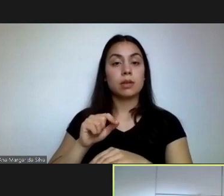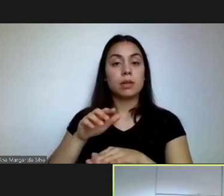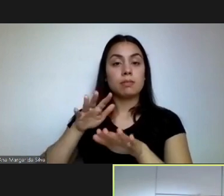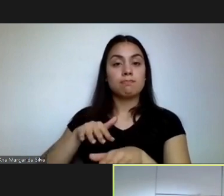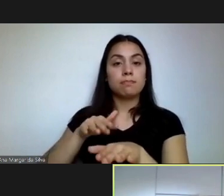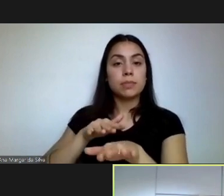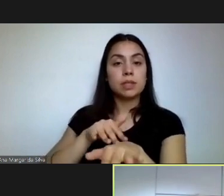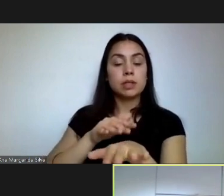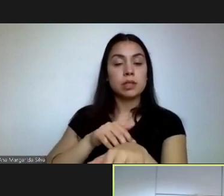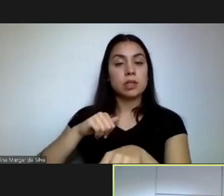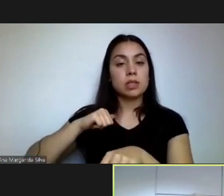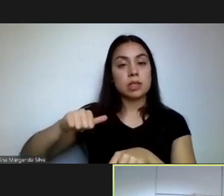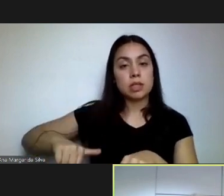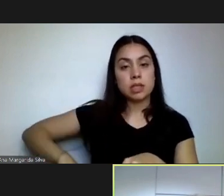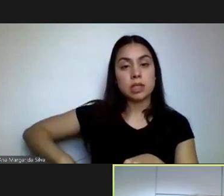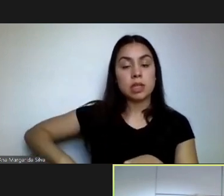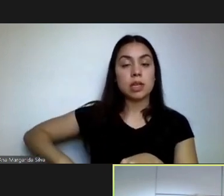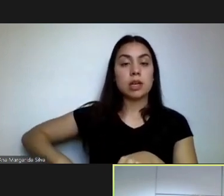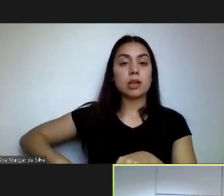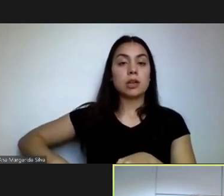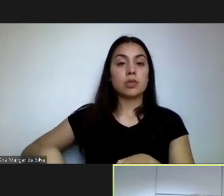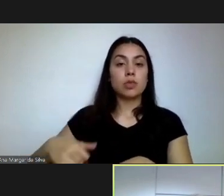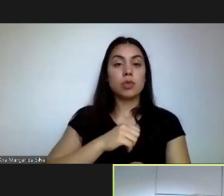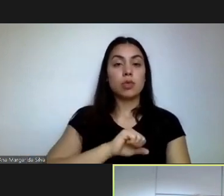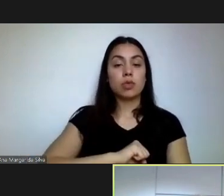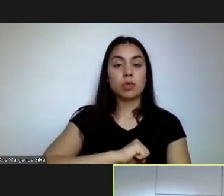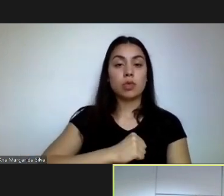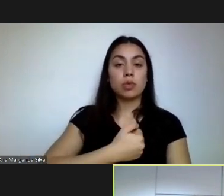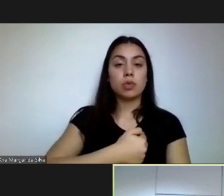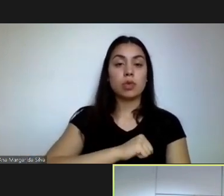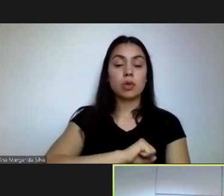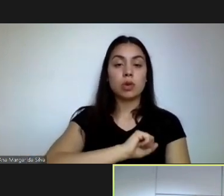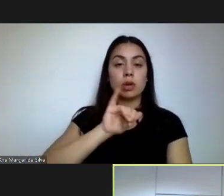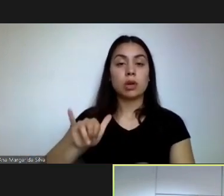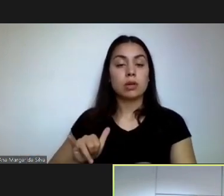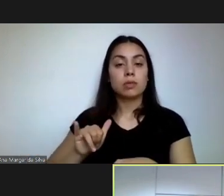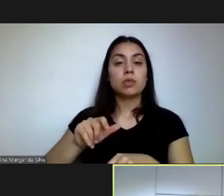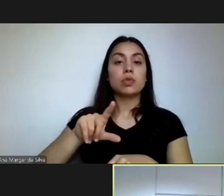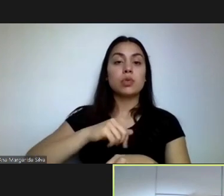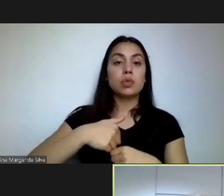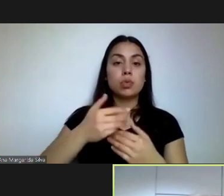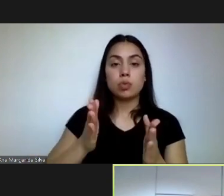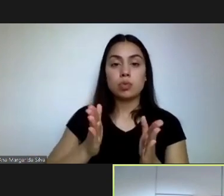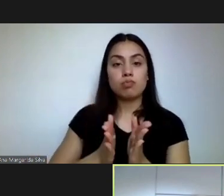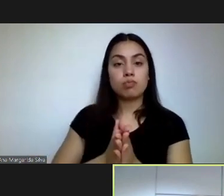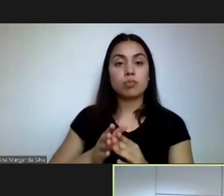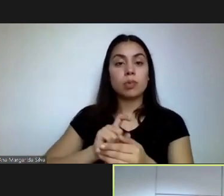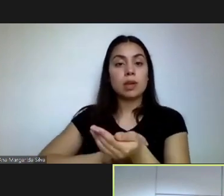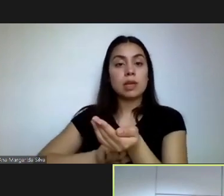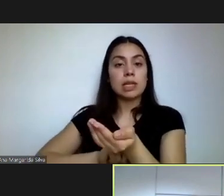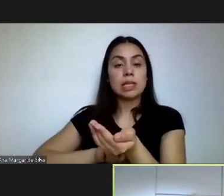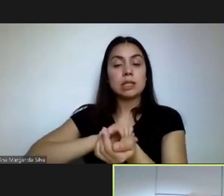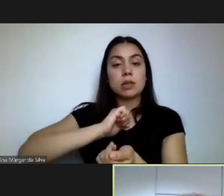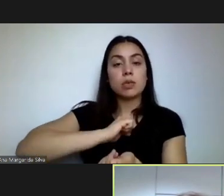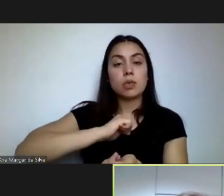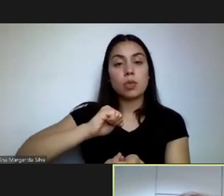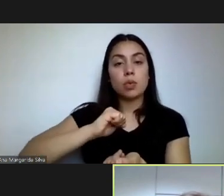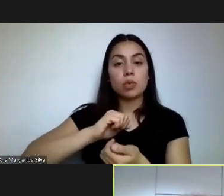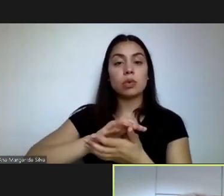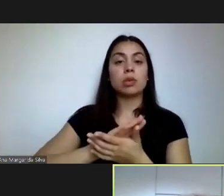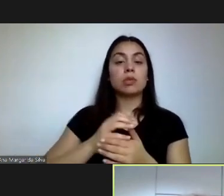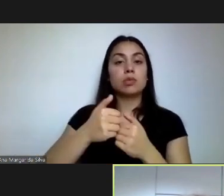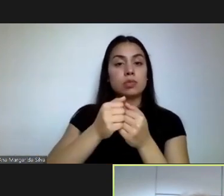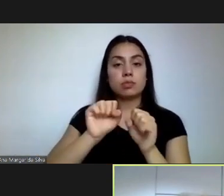eslavos, homossexuais, judeus, opositores políticos, totalitarismos nazis, controle racial, político, social, bem,